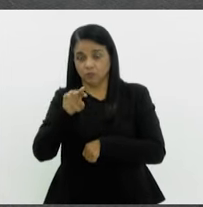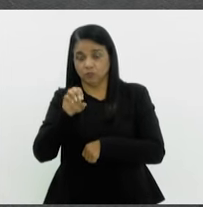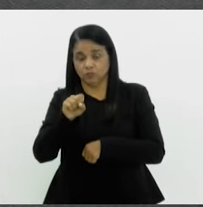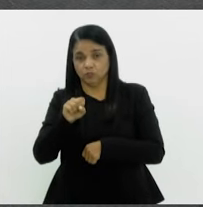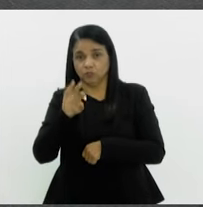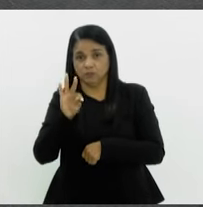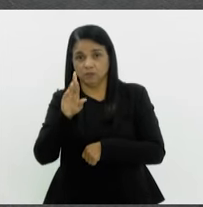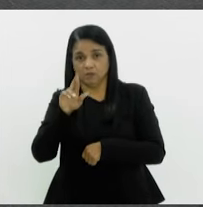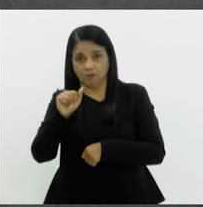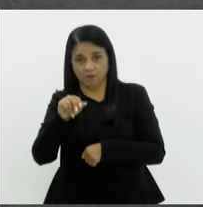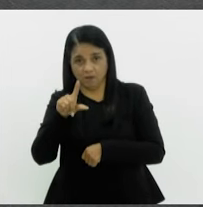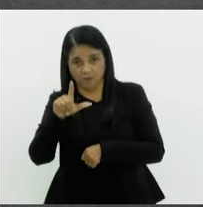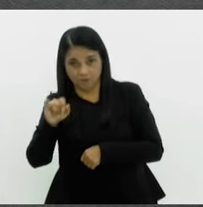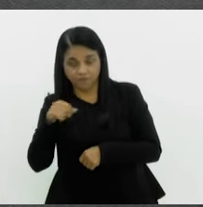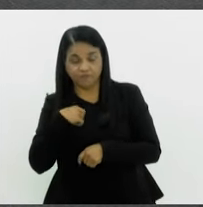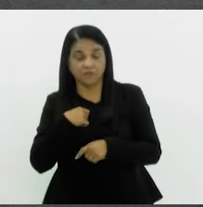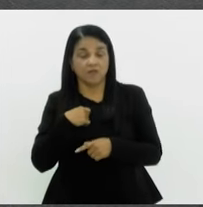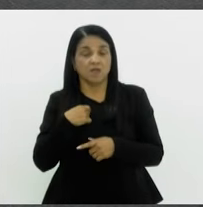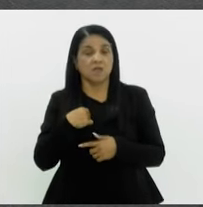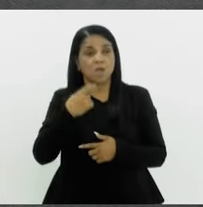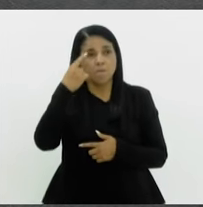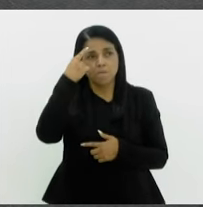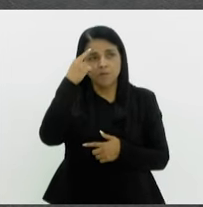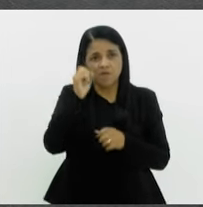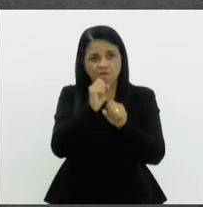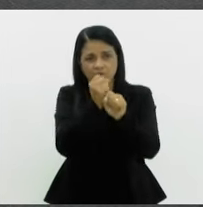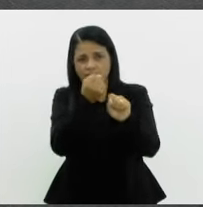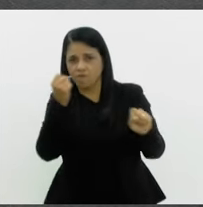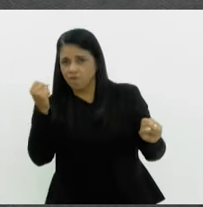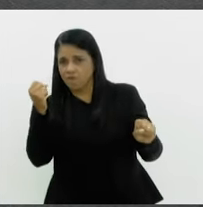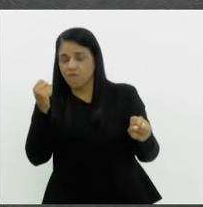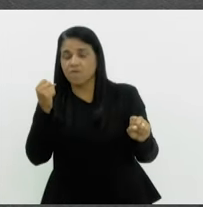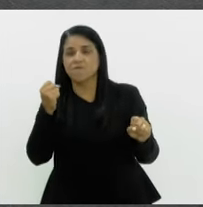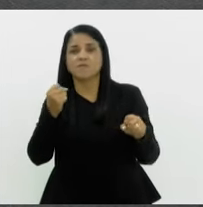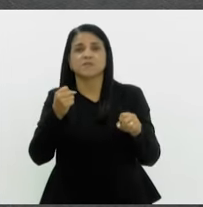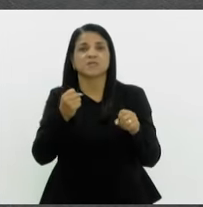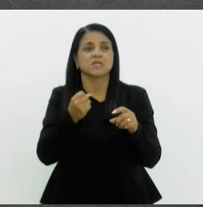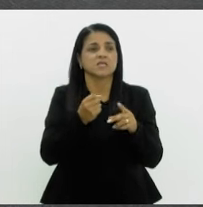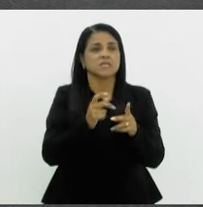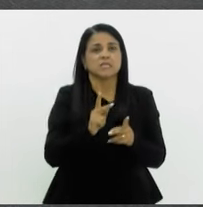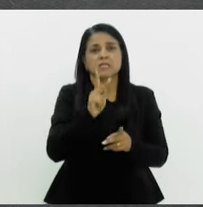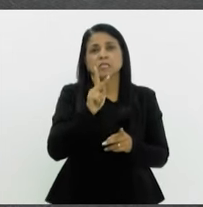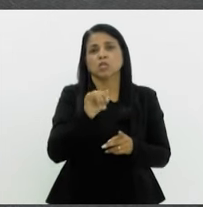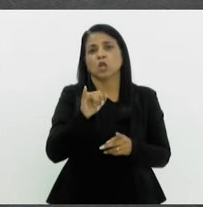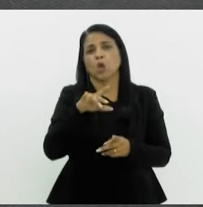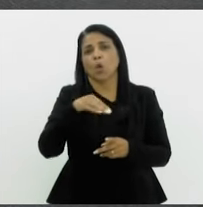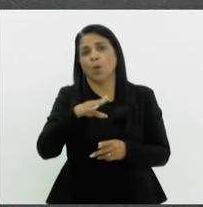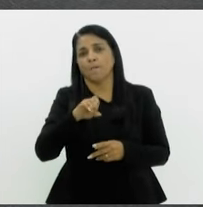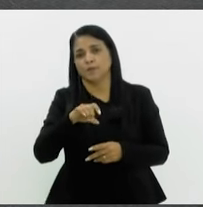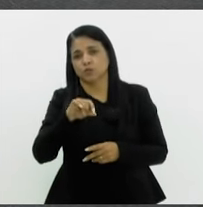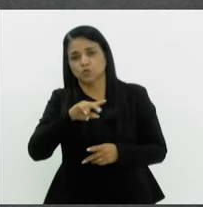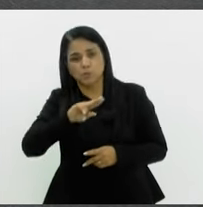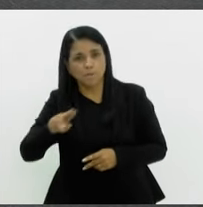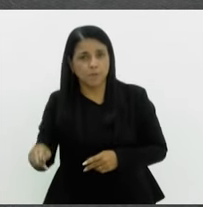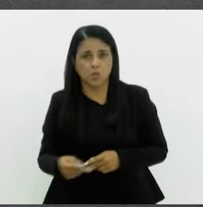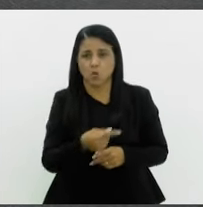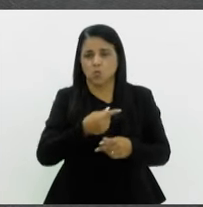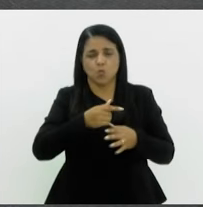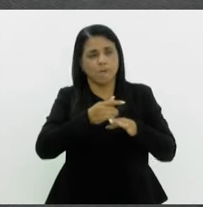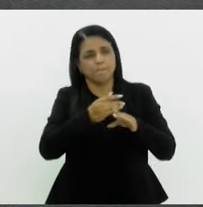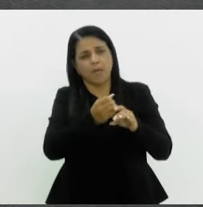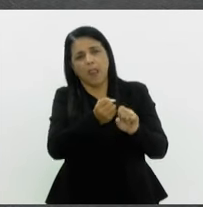fazendas devem ter milhares de quilômetros quadrados, milhares de quilômetros quadrados, produzindo